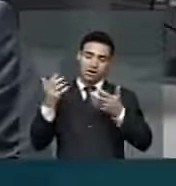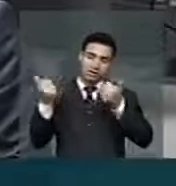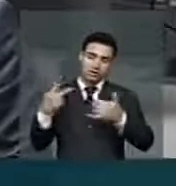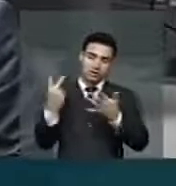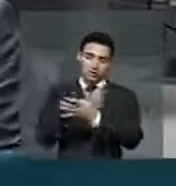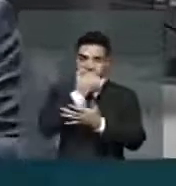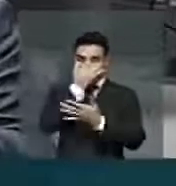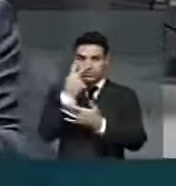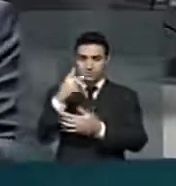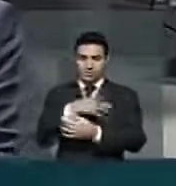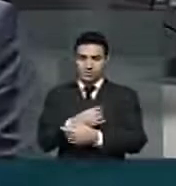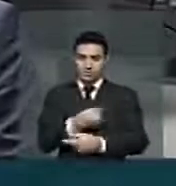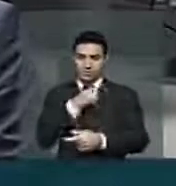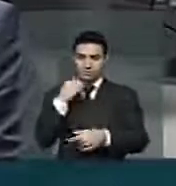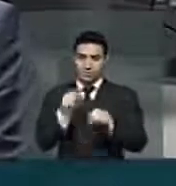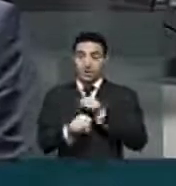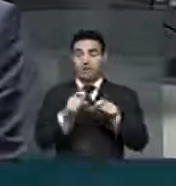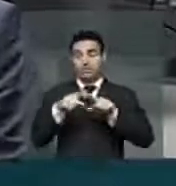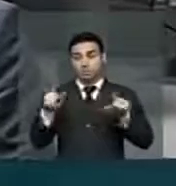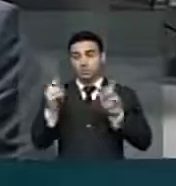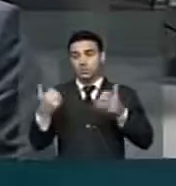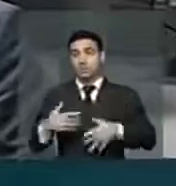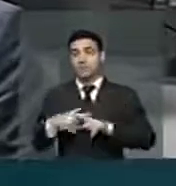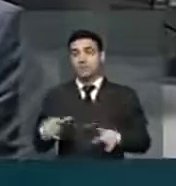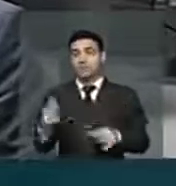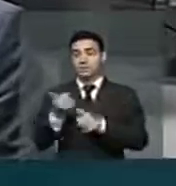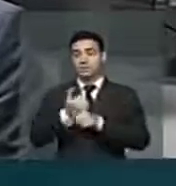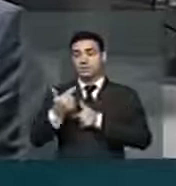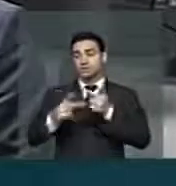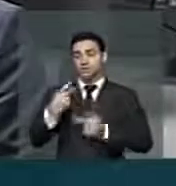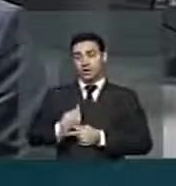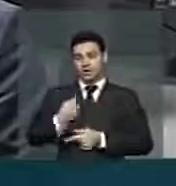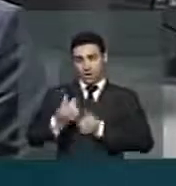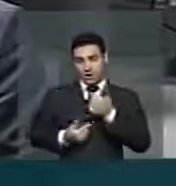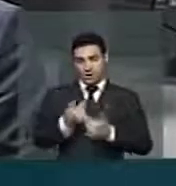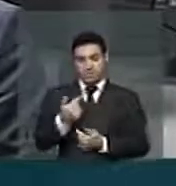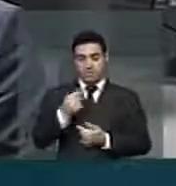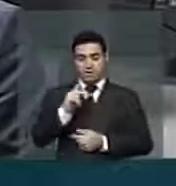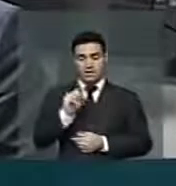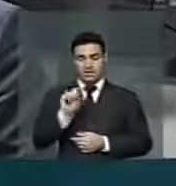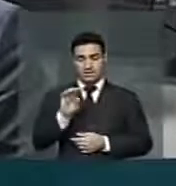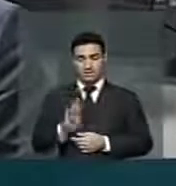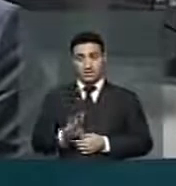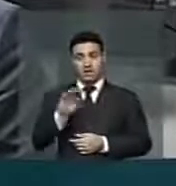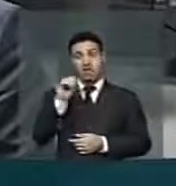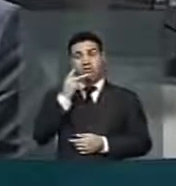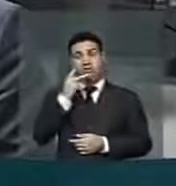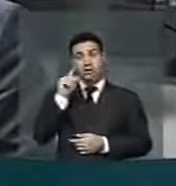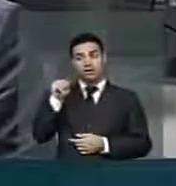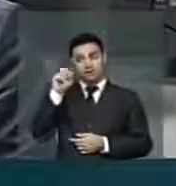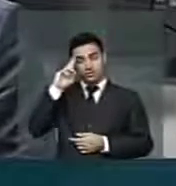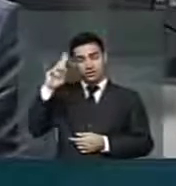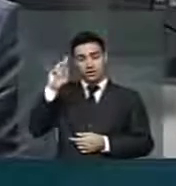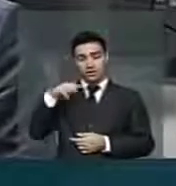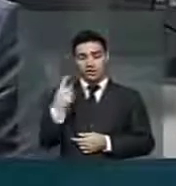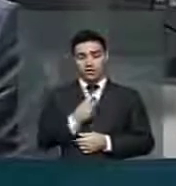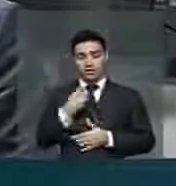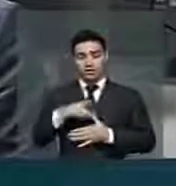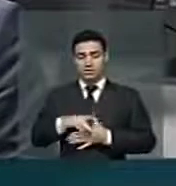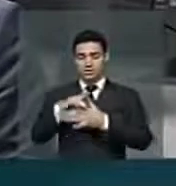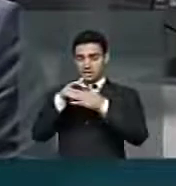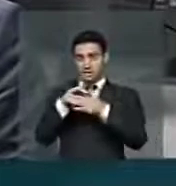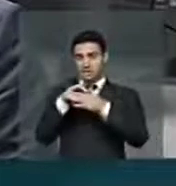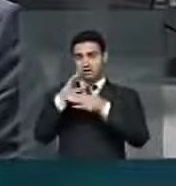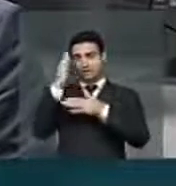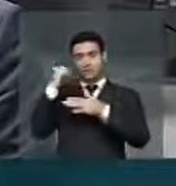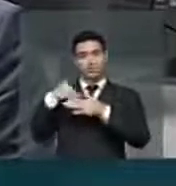relatou, mas pauta do seu mandato. Eu quero aqui dizer em nome da bancada do PSB que Vossa Excelência é a nossa líder nessa